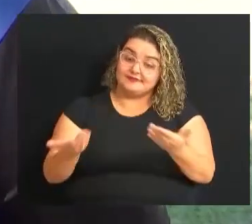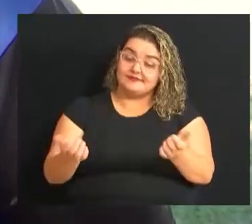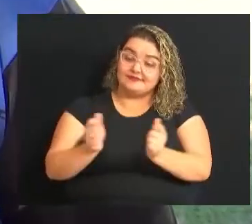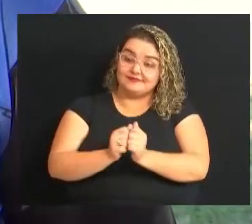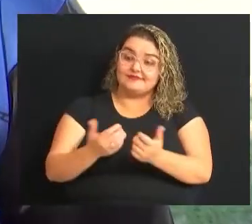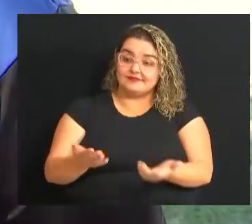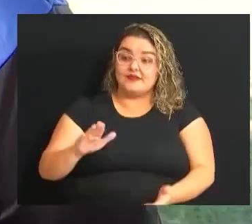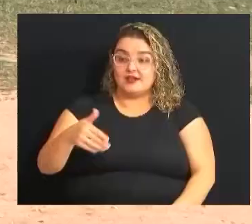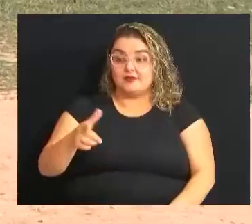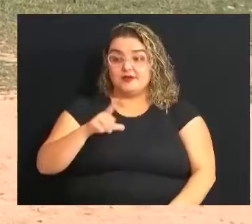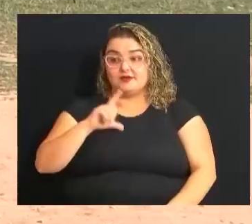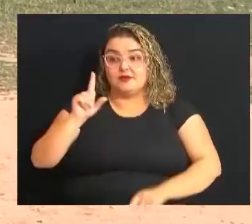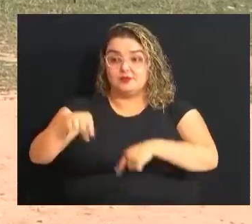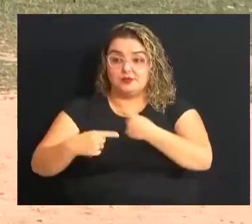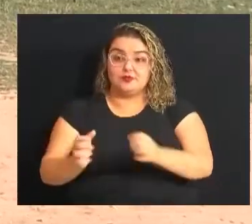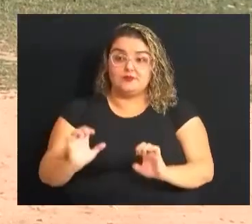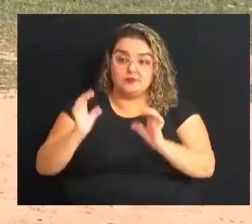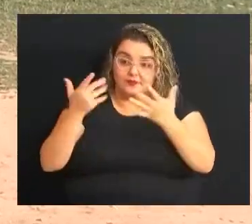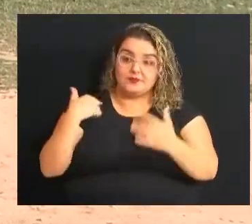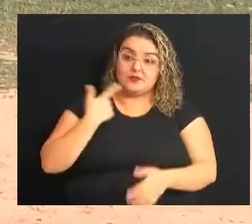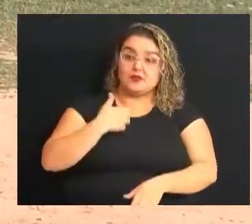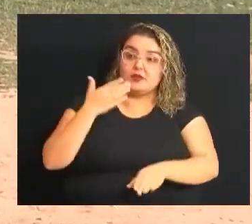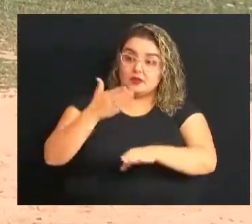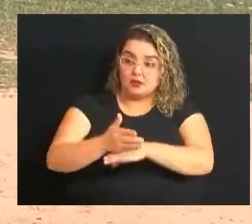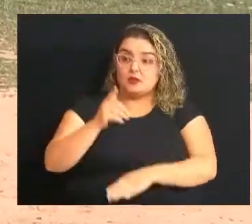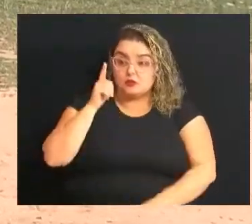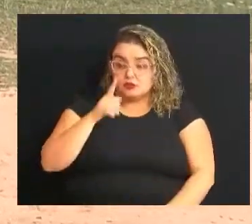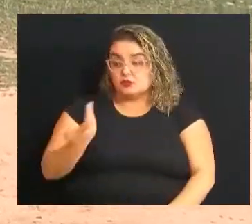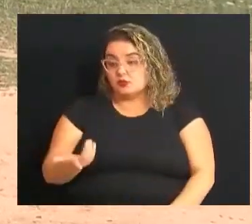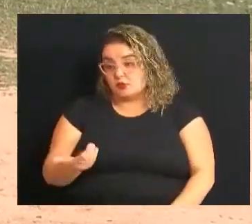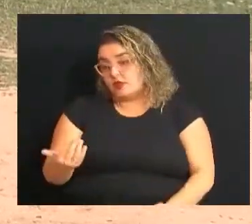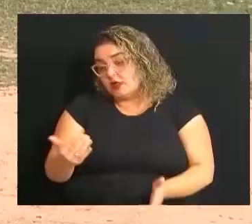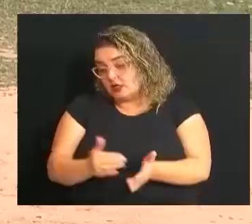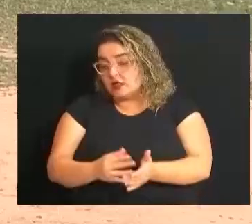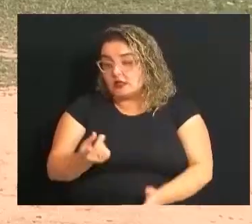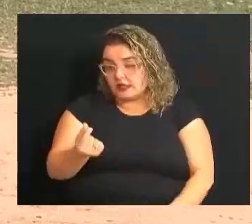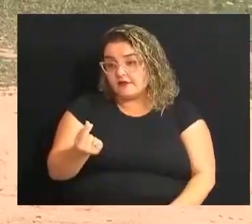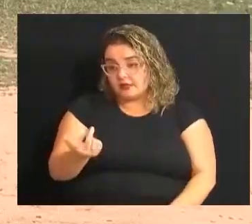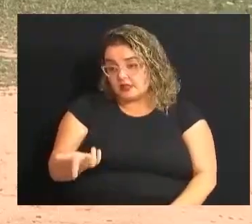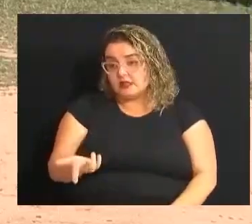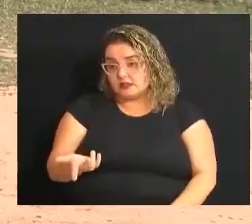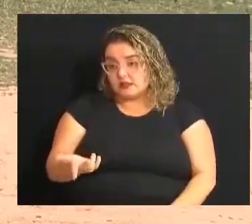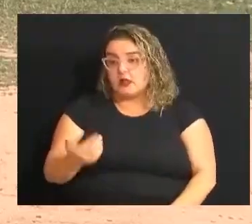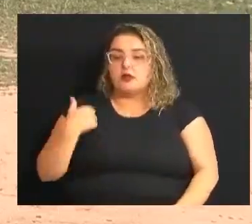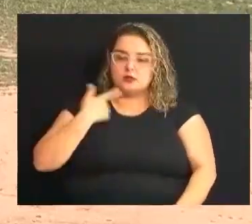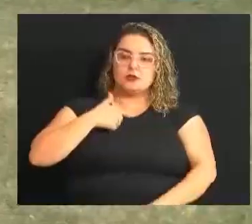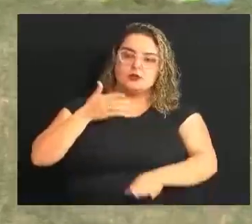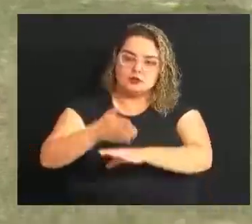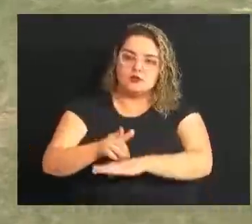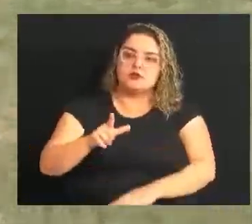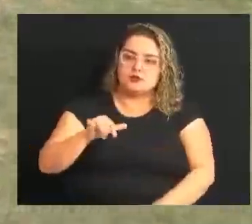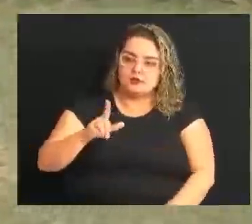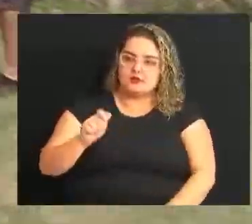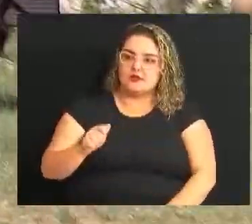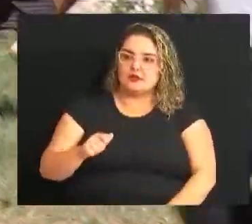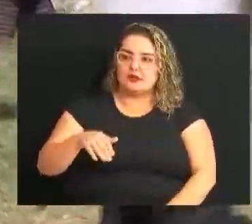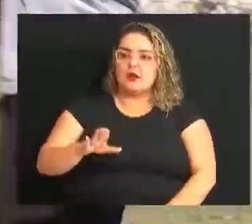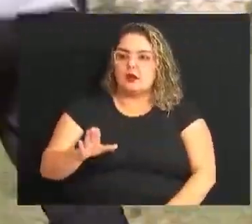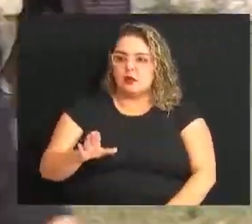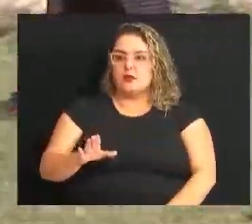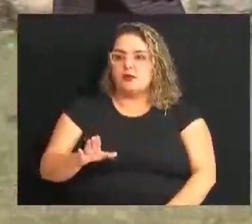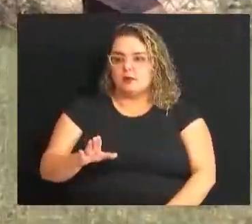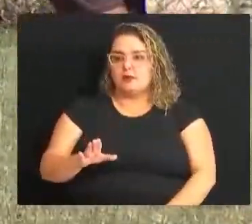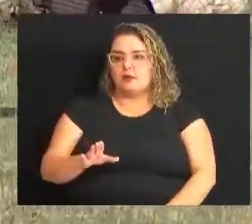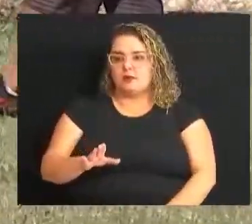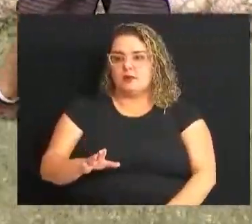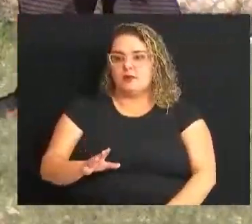algum outro evento que dá para a gente participar, por questões até de financeiras, a gente entra. Mas o da Liga é o mais acessível para nós. E